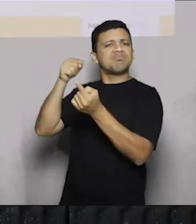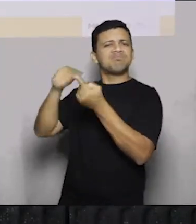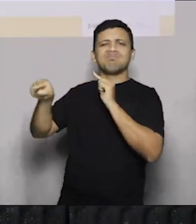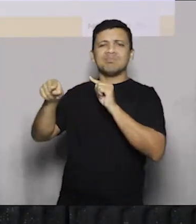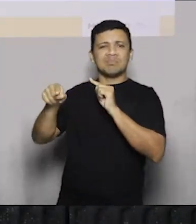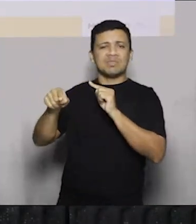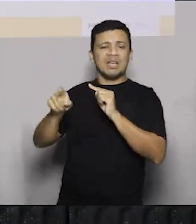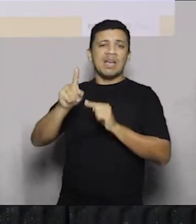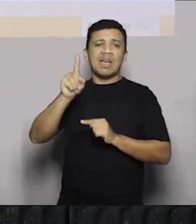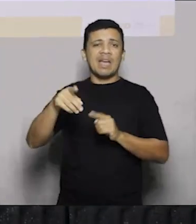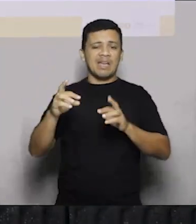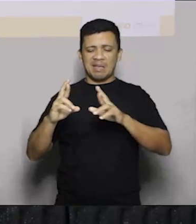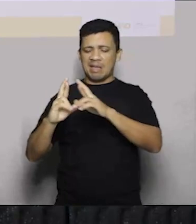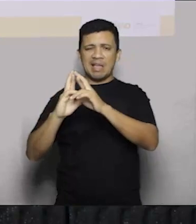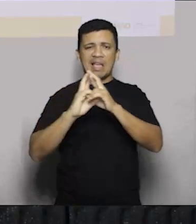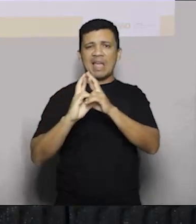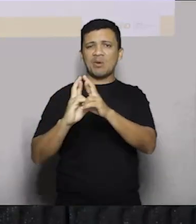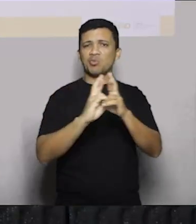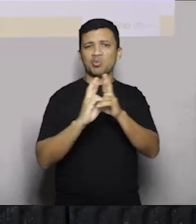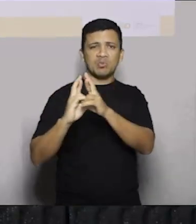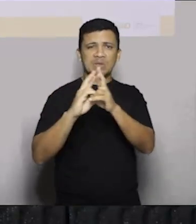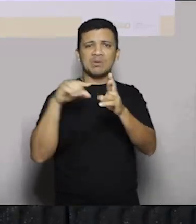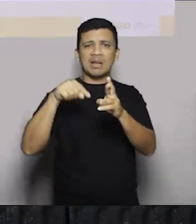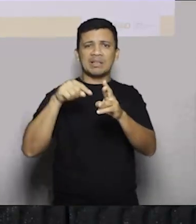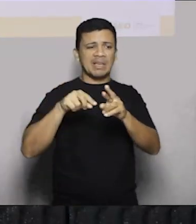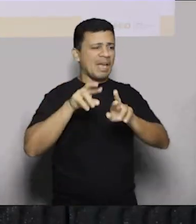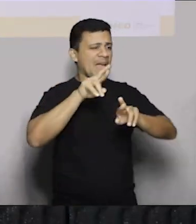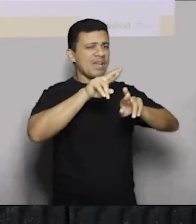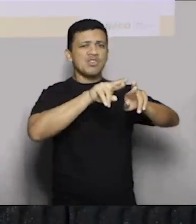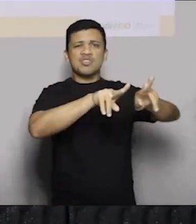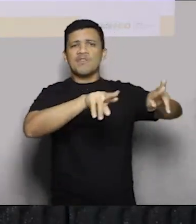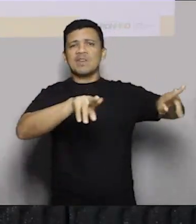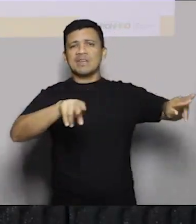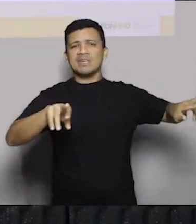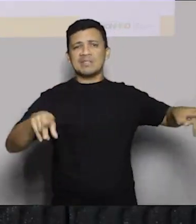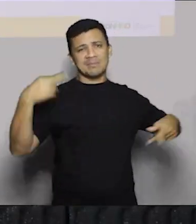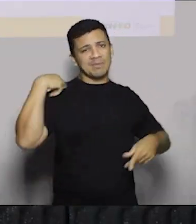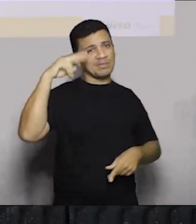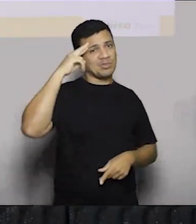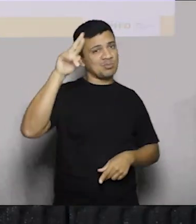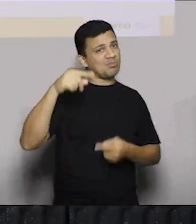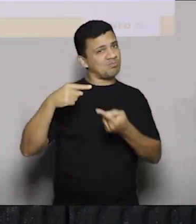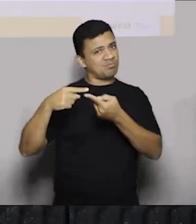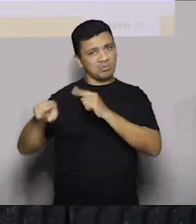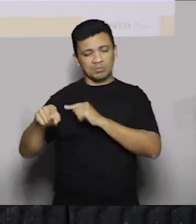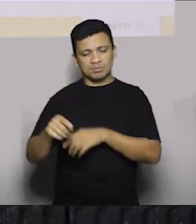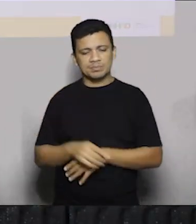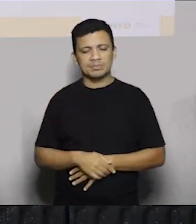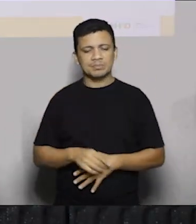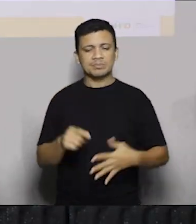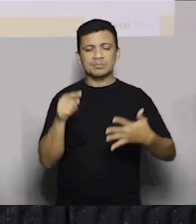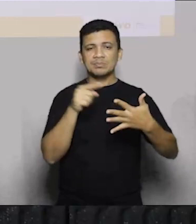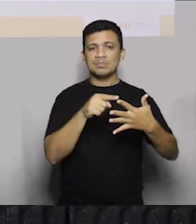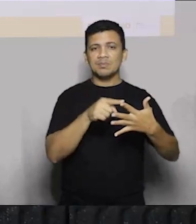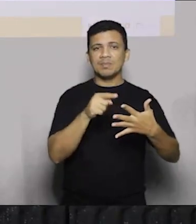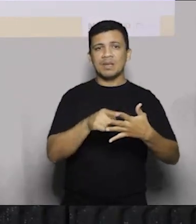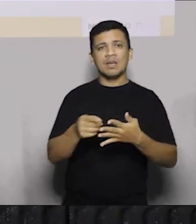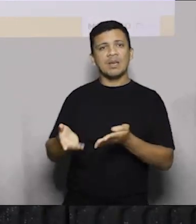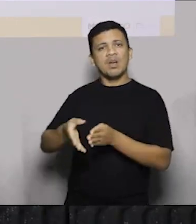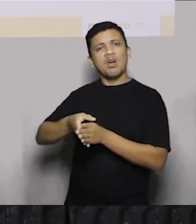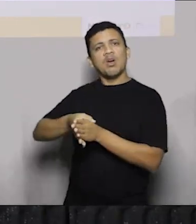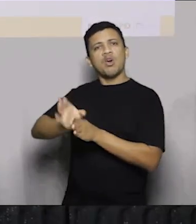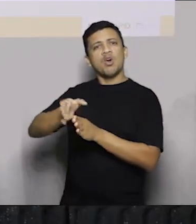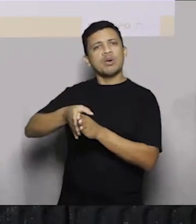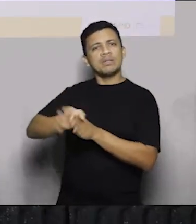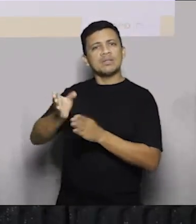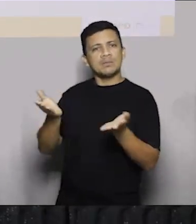de representatividade religiosa. Então a letra A não nos serve. Vamos para a letra B. O fomento de orientações bíblicas.